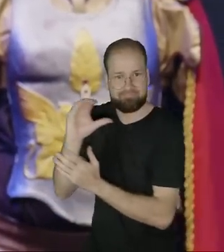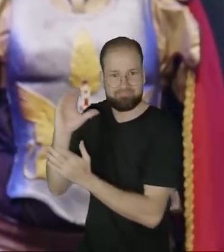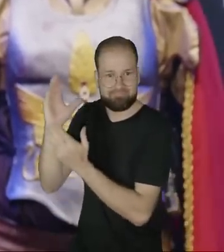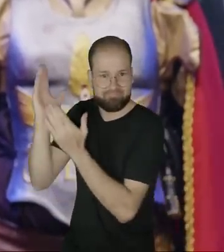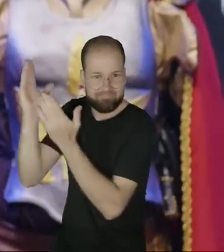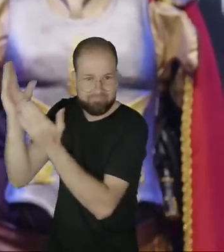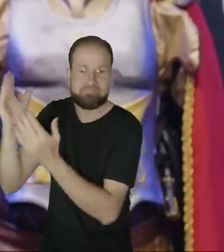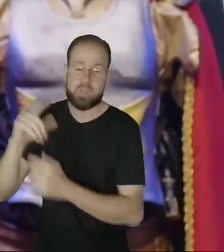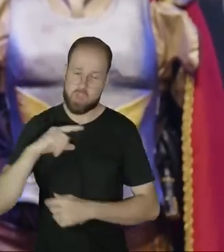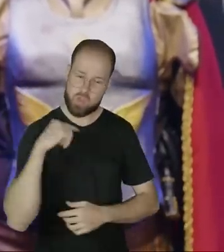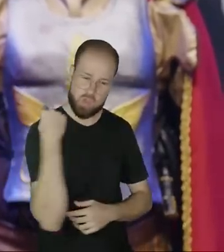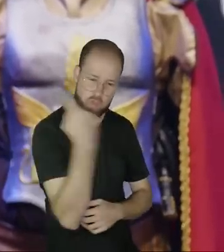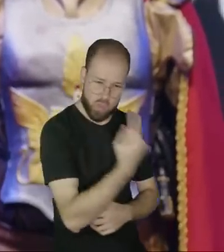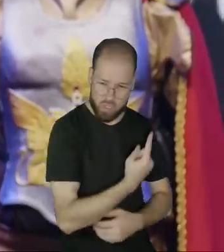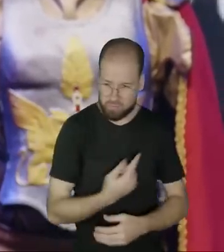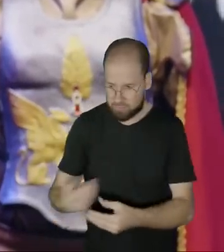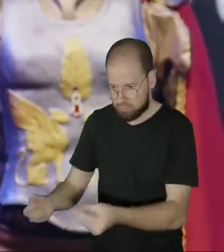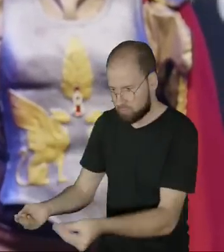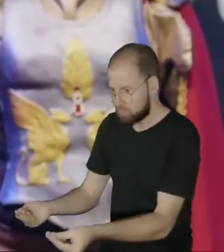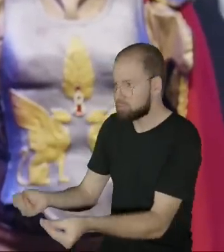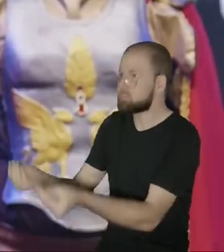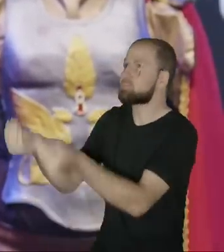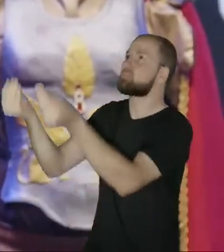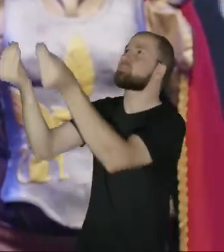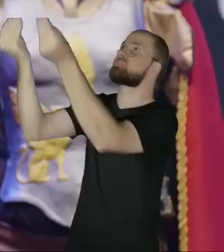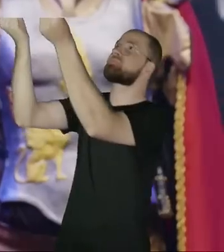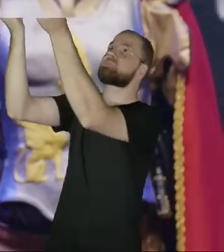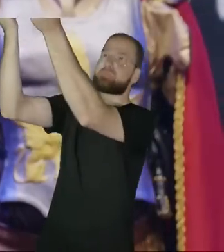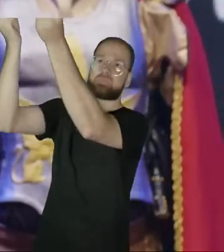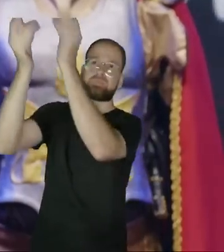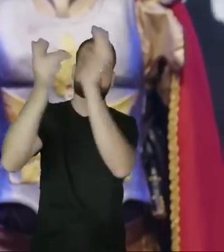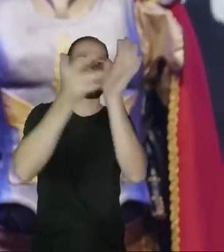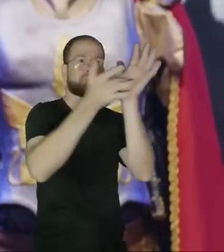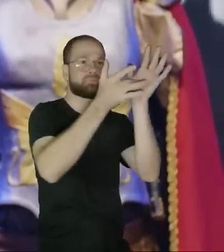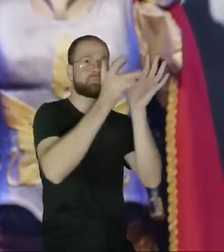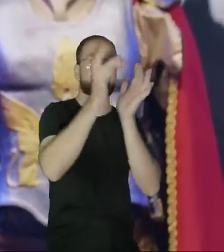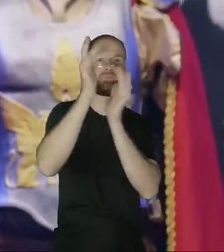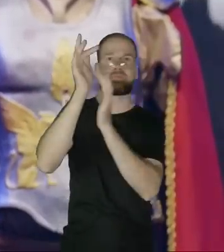Nós te entregamos, Jesus, nessa dor,